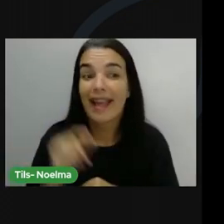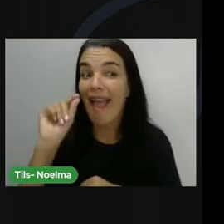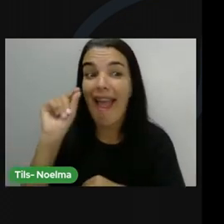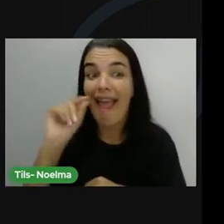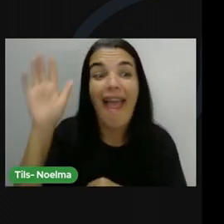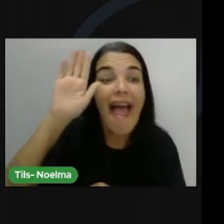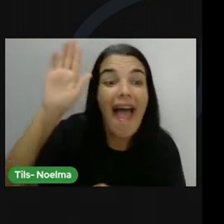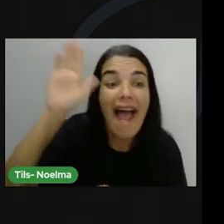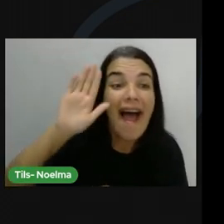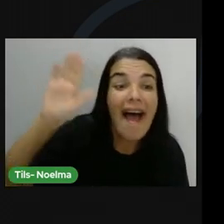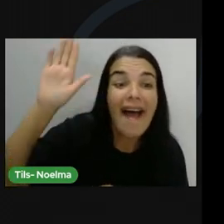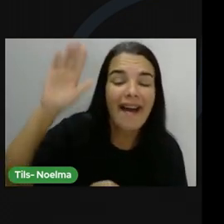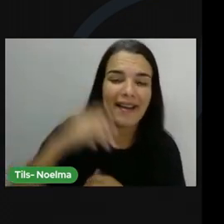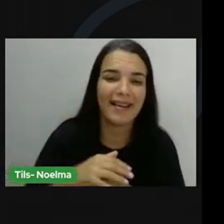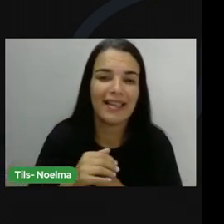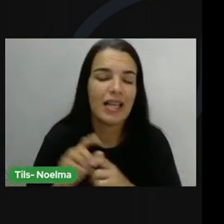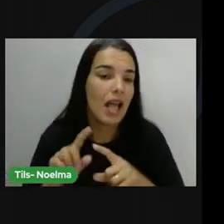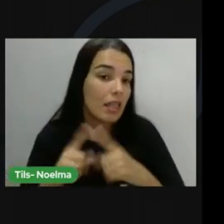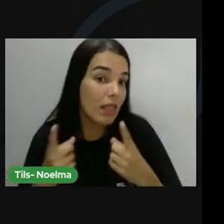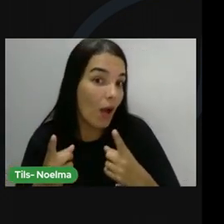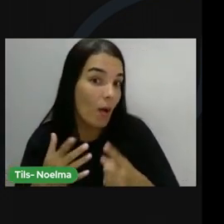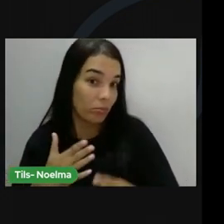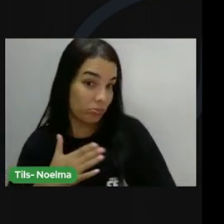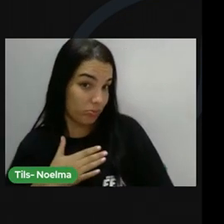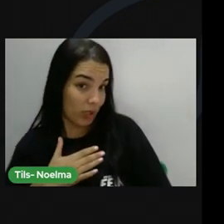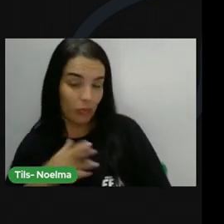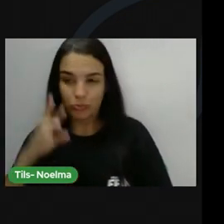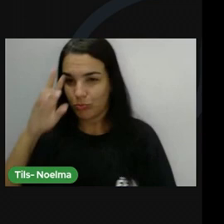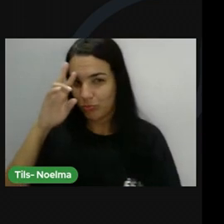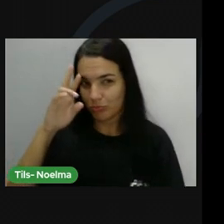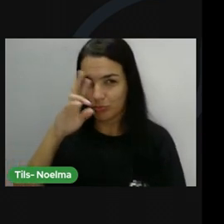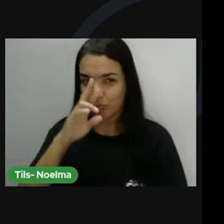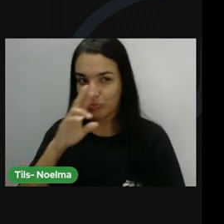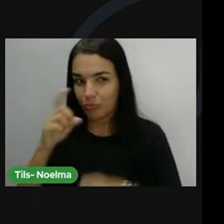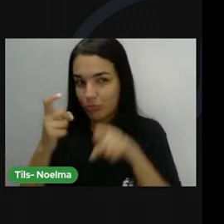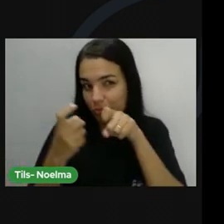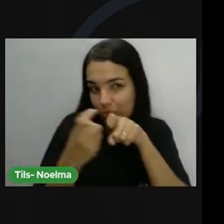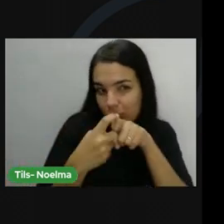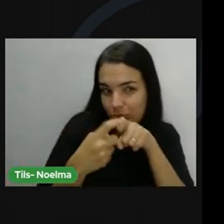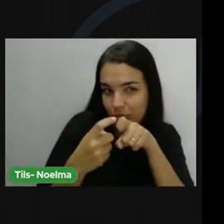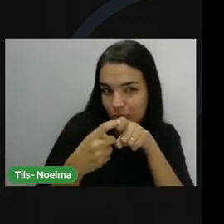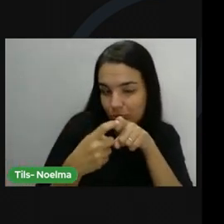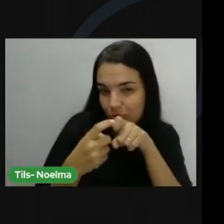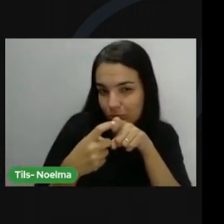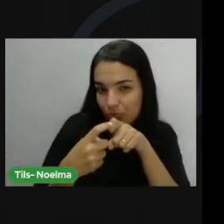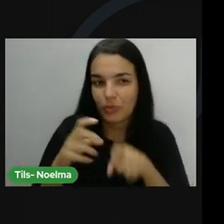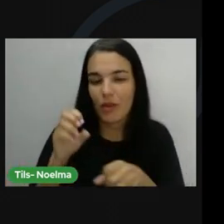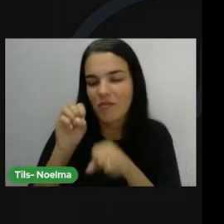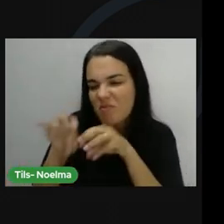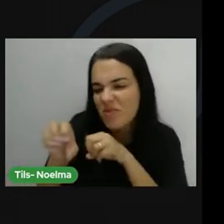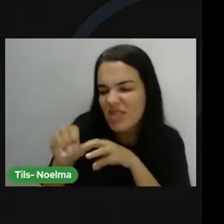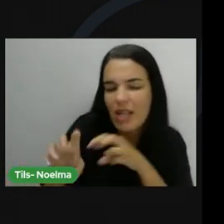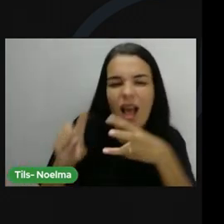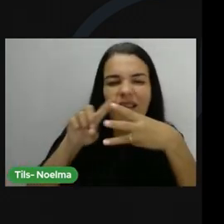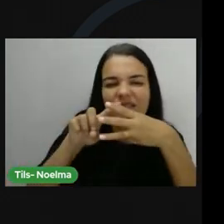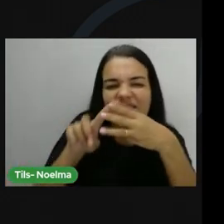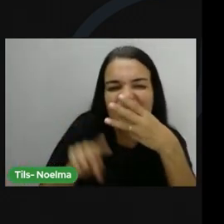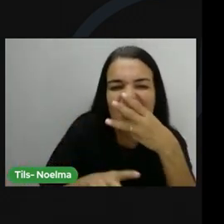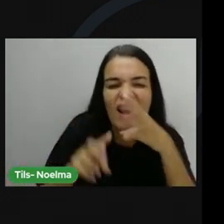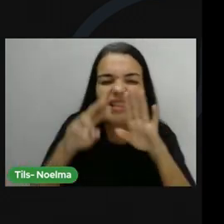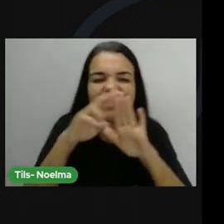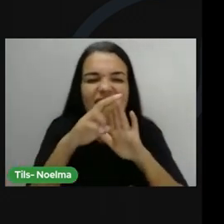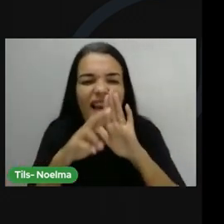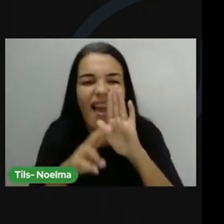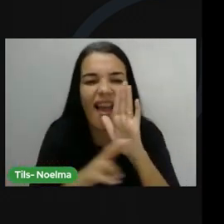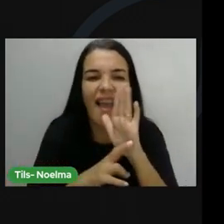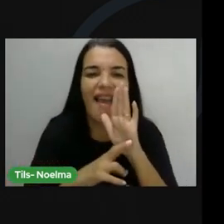Então, amiguinhos, eu, Doutor Esportes, Zé Gandolfo e Amarelinha, vamos ensinar a vocês as três regrinhas de ouro para mantermos